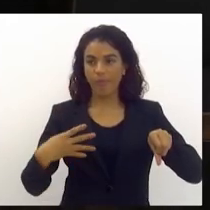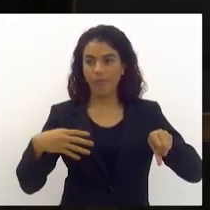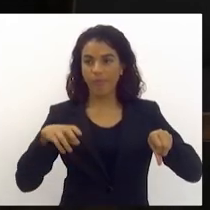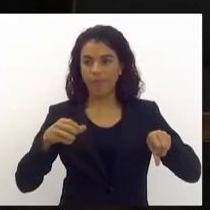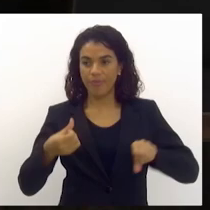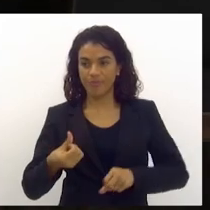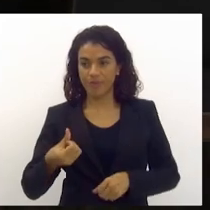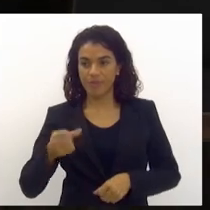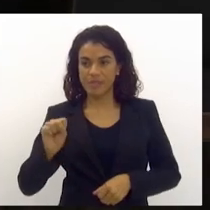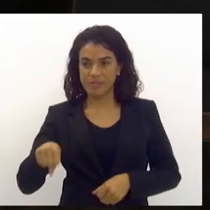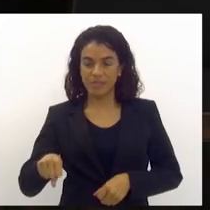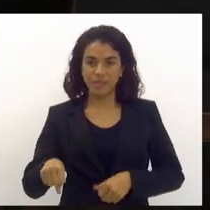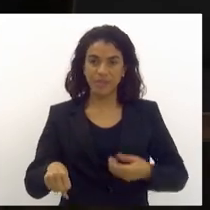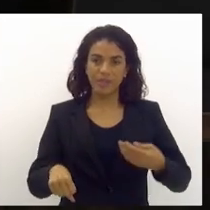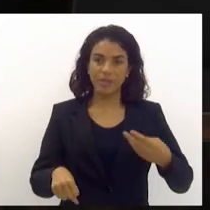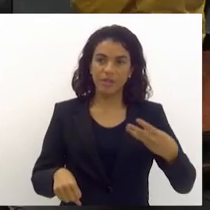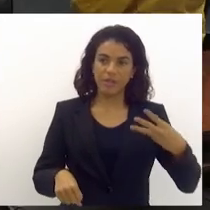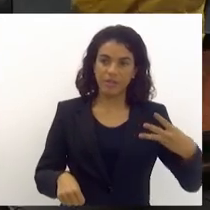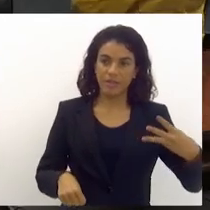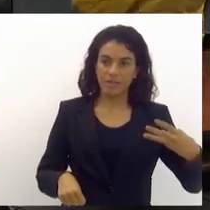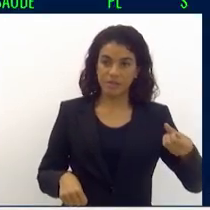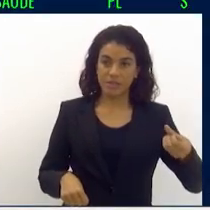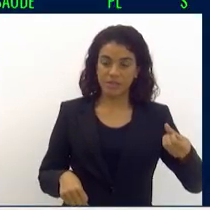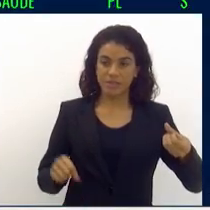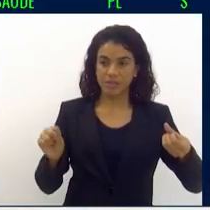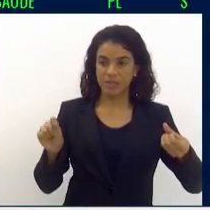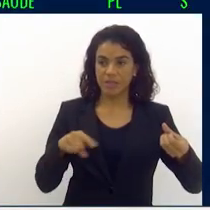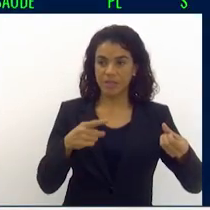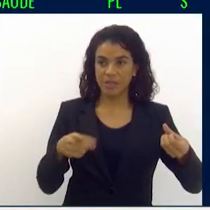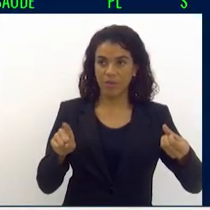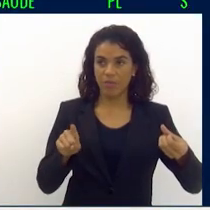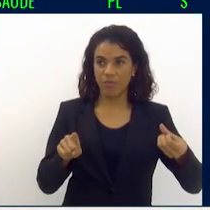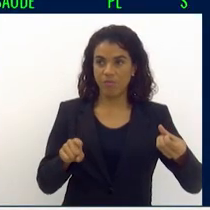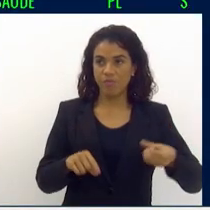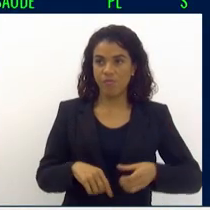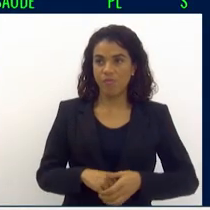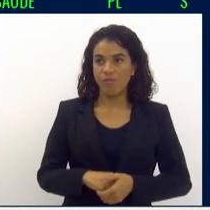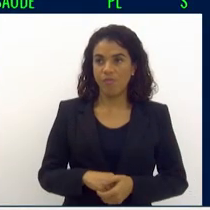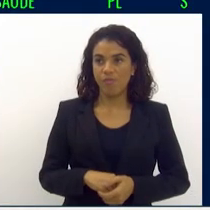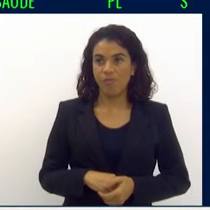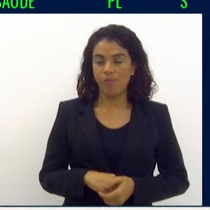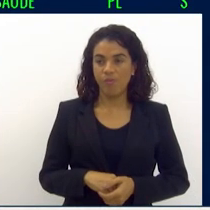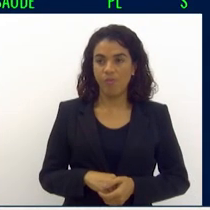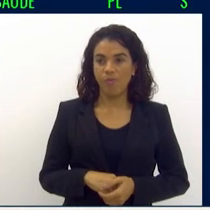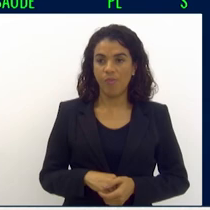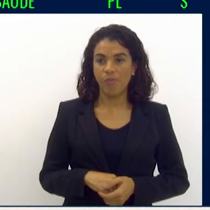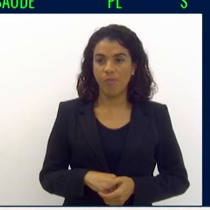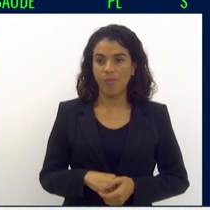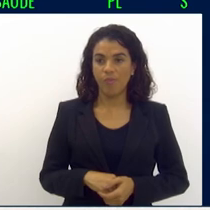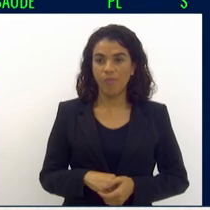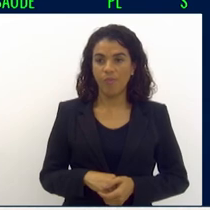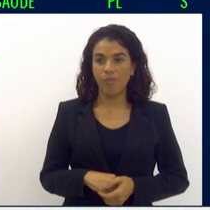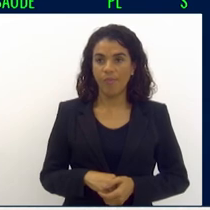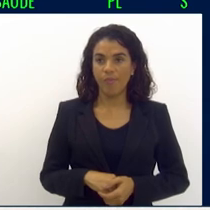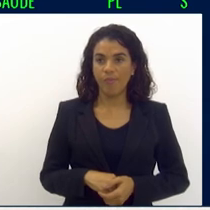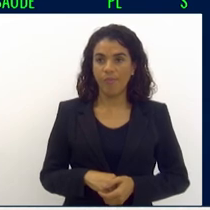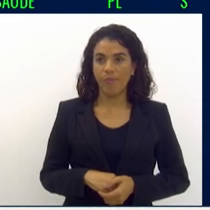sim, 13 não. Parecer foi aprovado. Salvo os destaques.